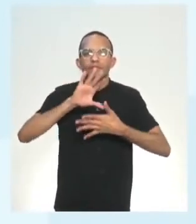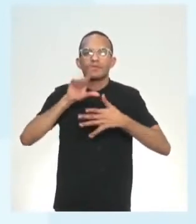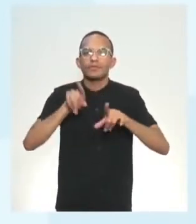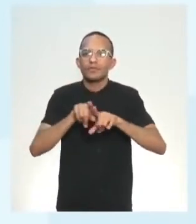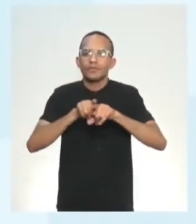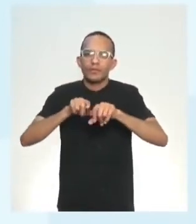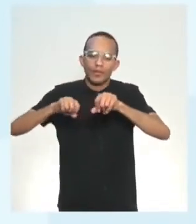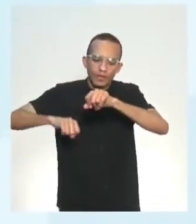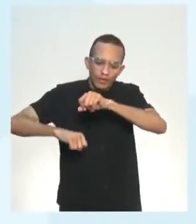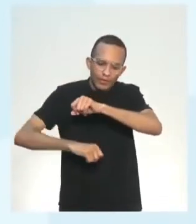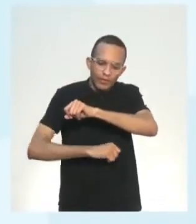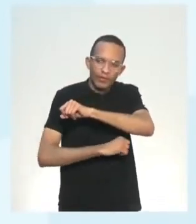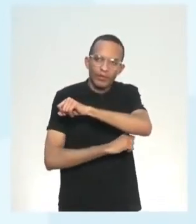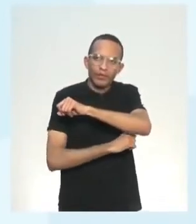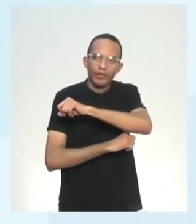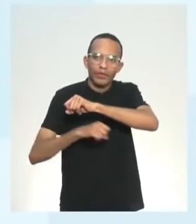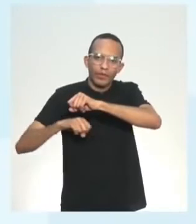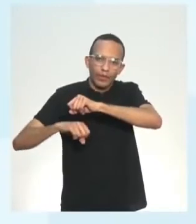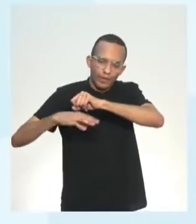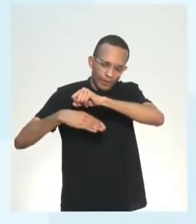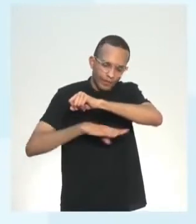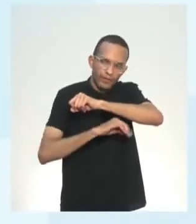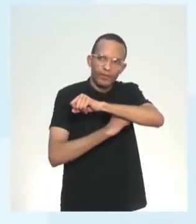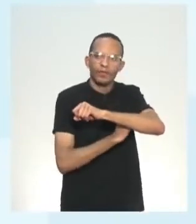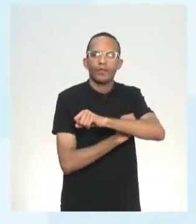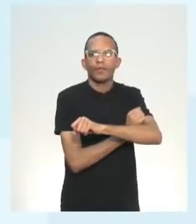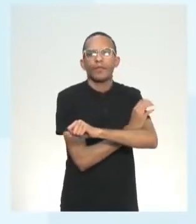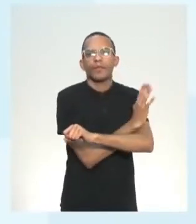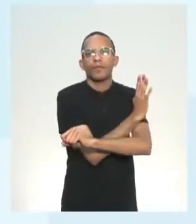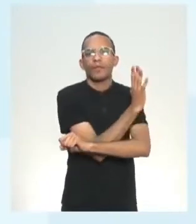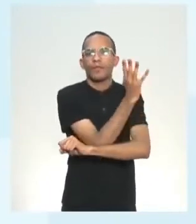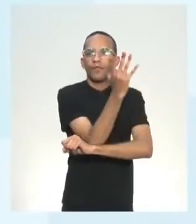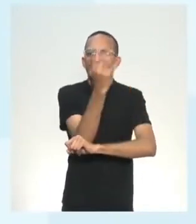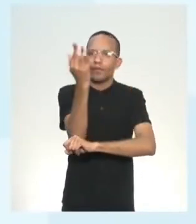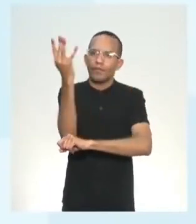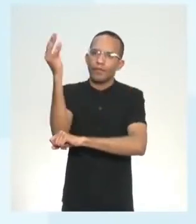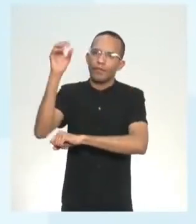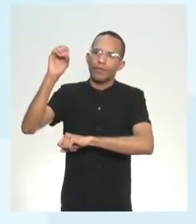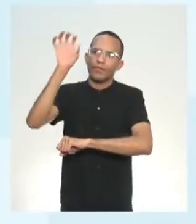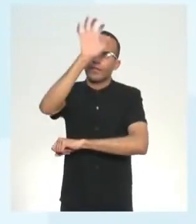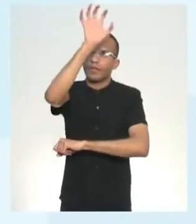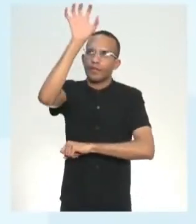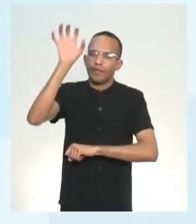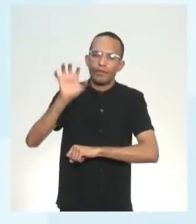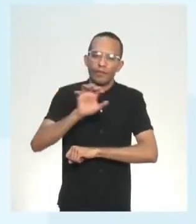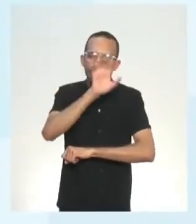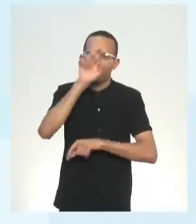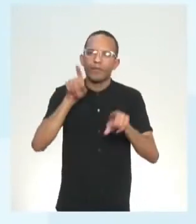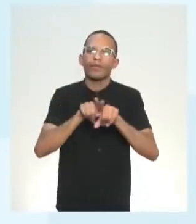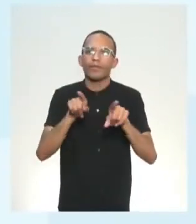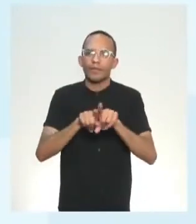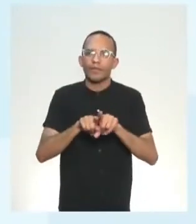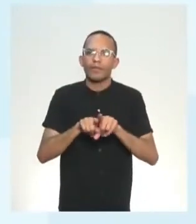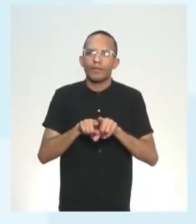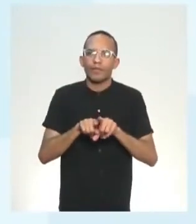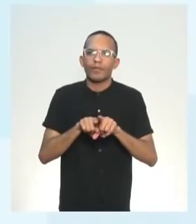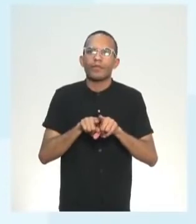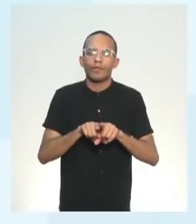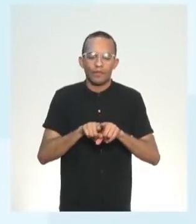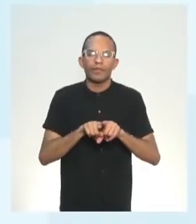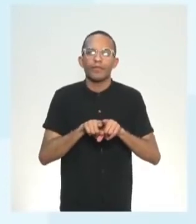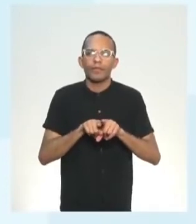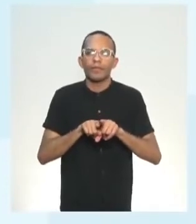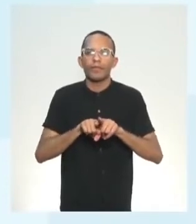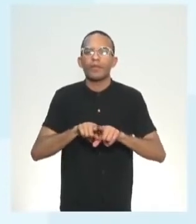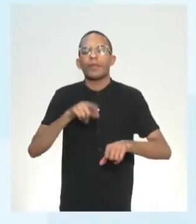ecossistemas brasileiros, tá? E aí por isso que eu quis fazer essa discussão. Não são sinônimos, mas muitas vezes são usados como sinônimos.